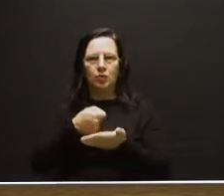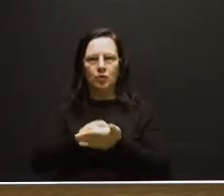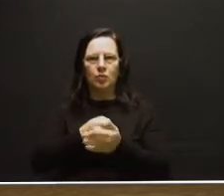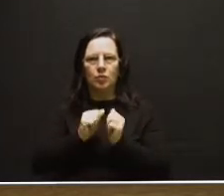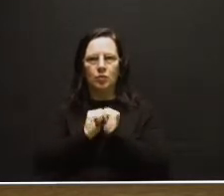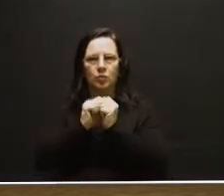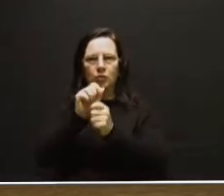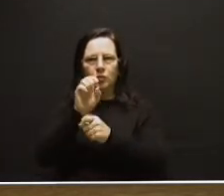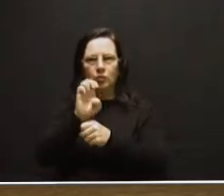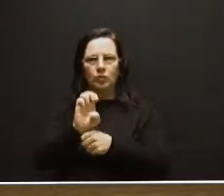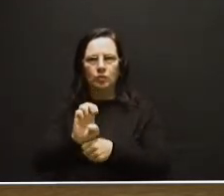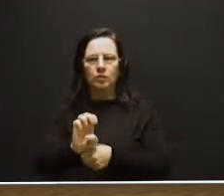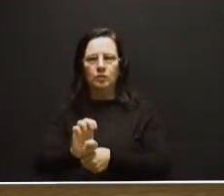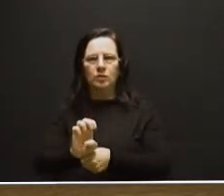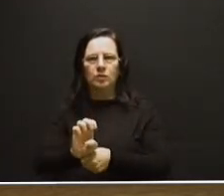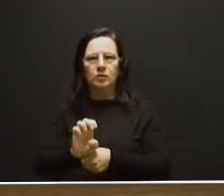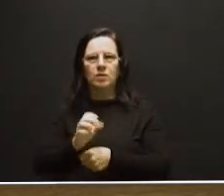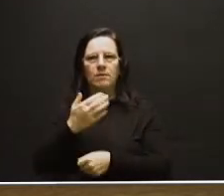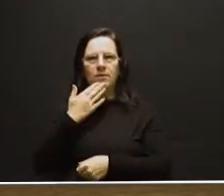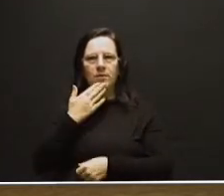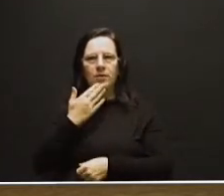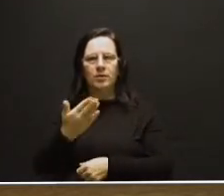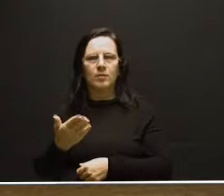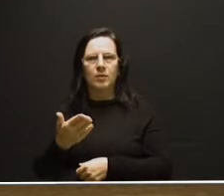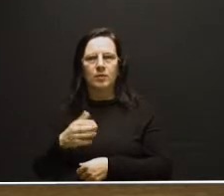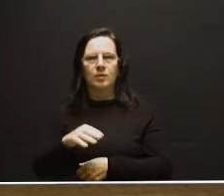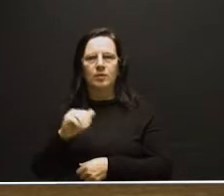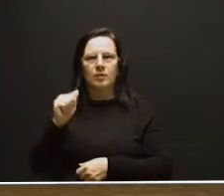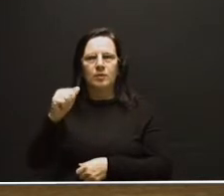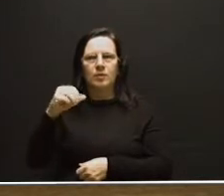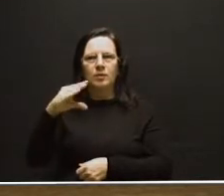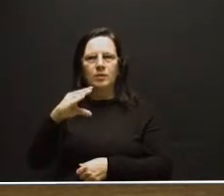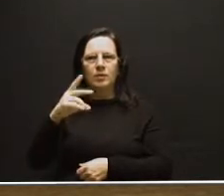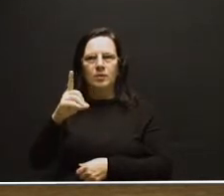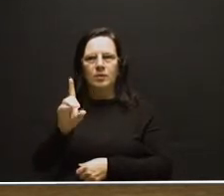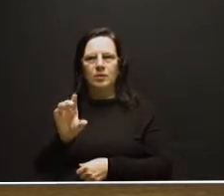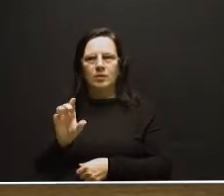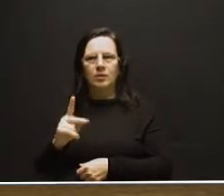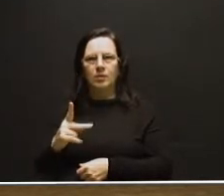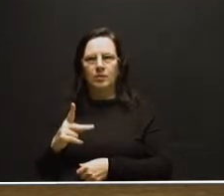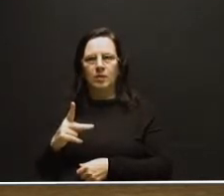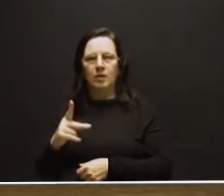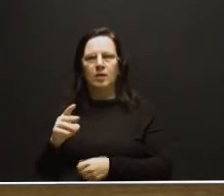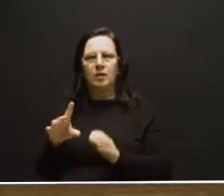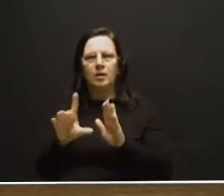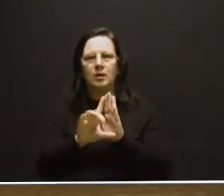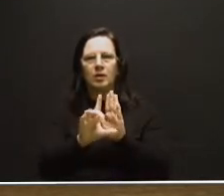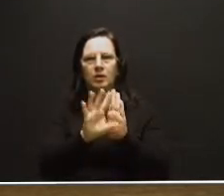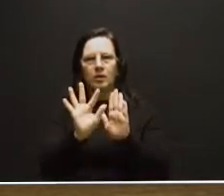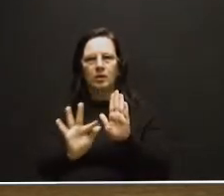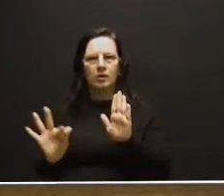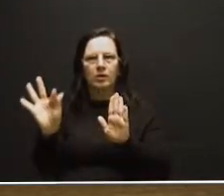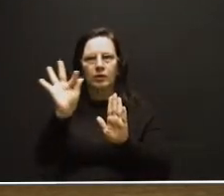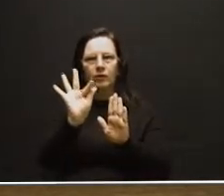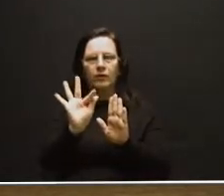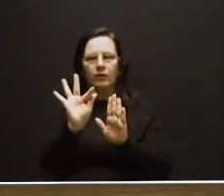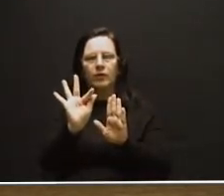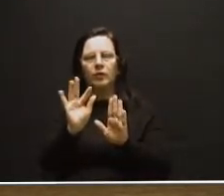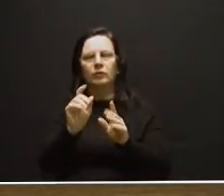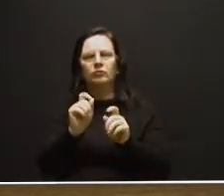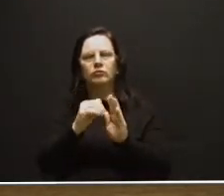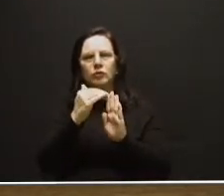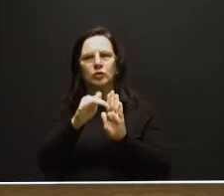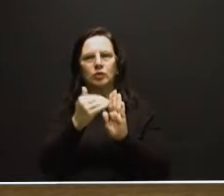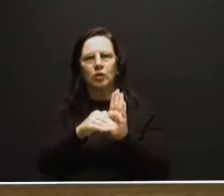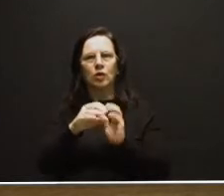executivo até a pedido da a cdp ea lei federal que diz respeito